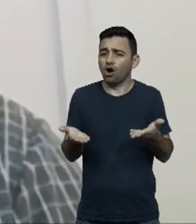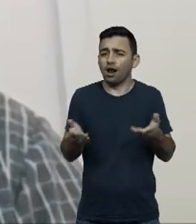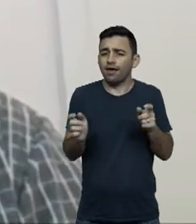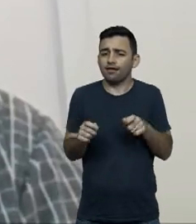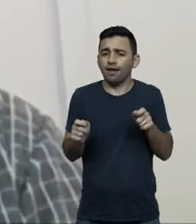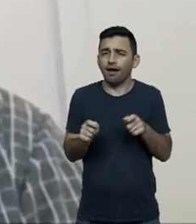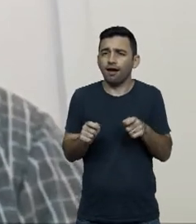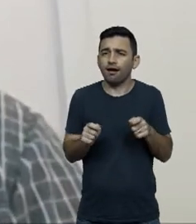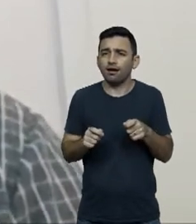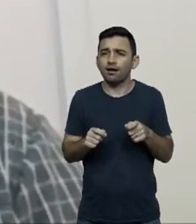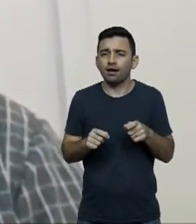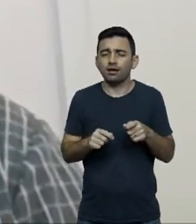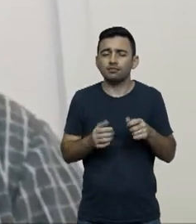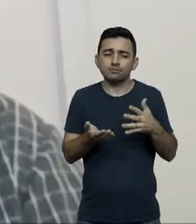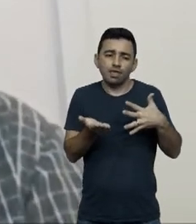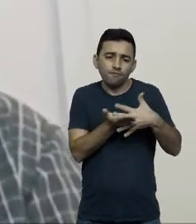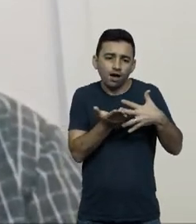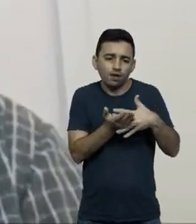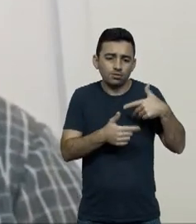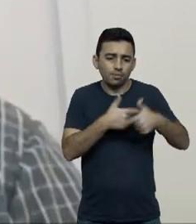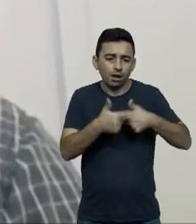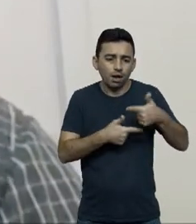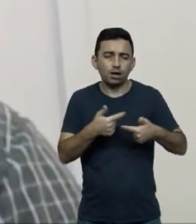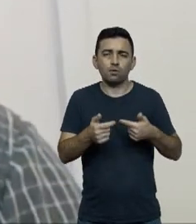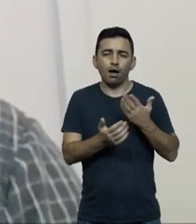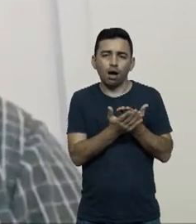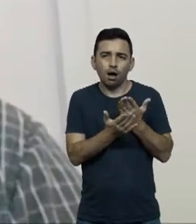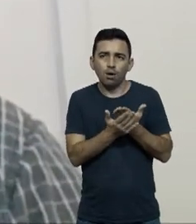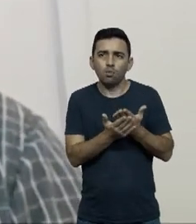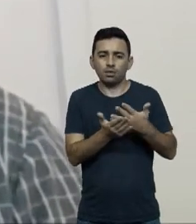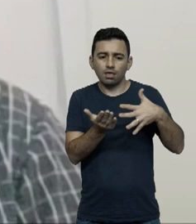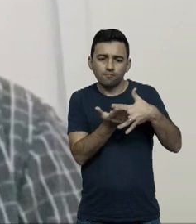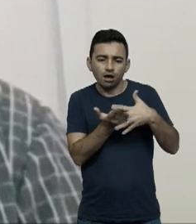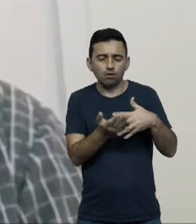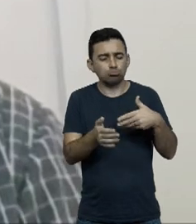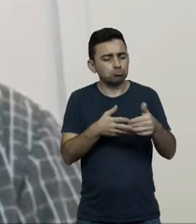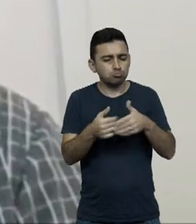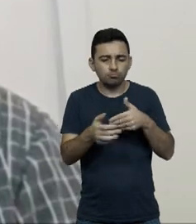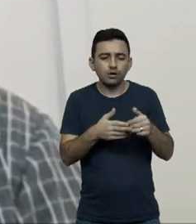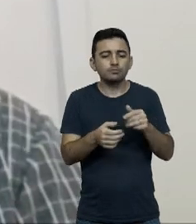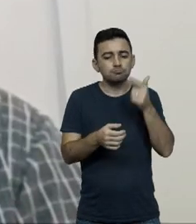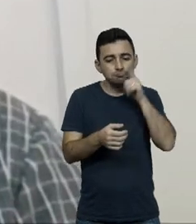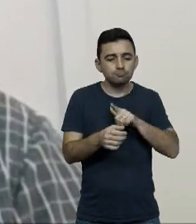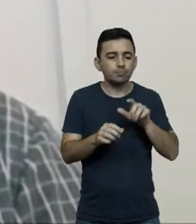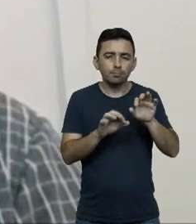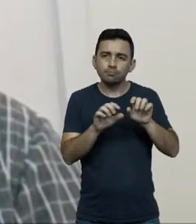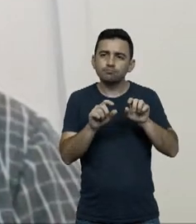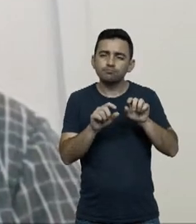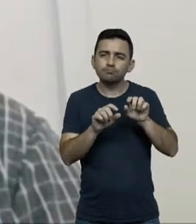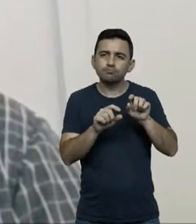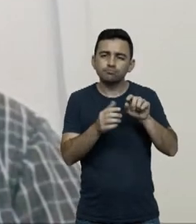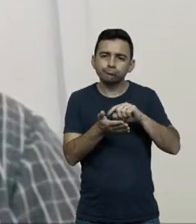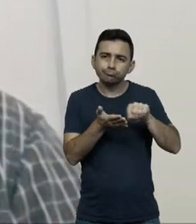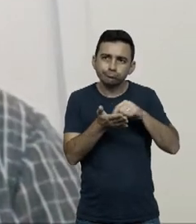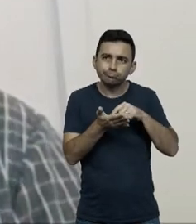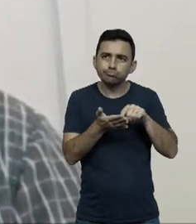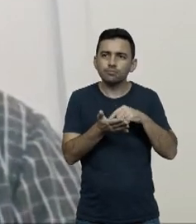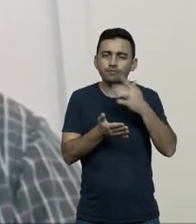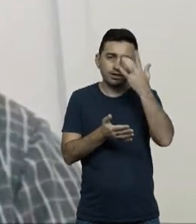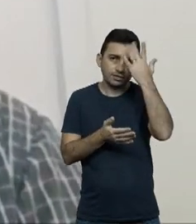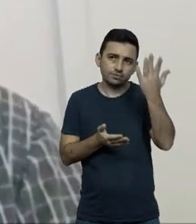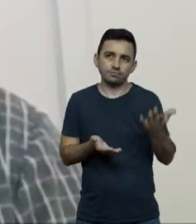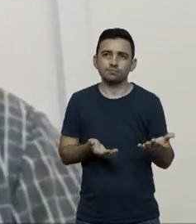intenção No intervalo do Mauro intervalo do trabalho então é um sistema que a gente entende que veio para